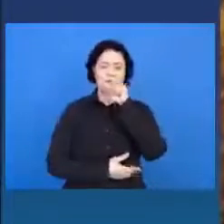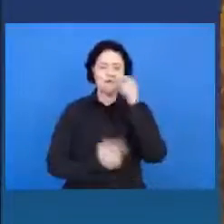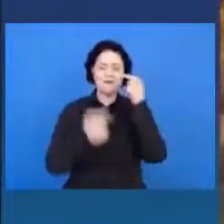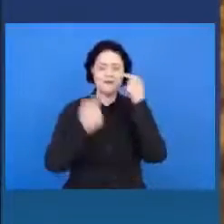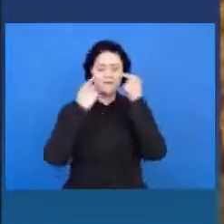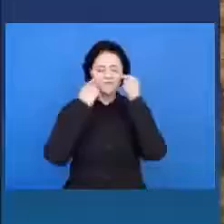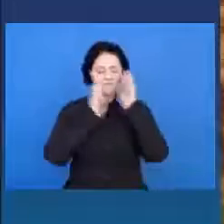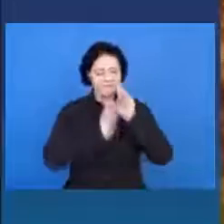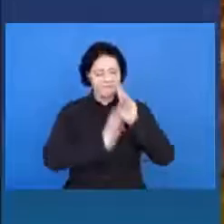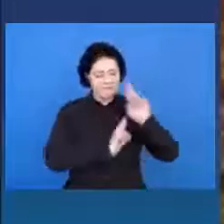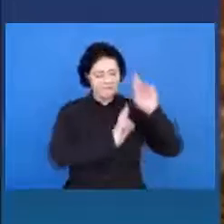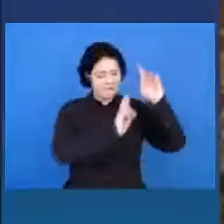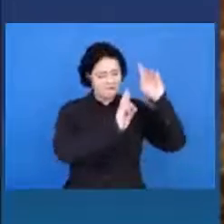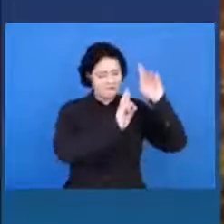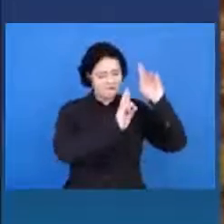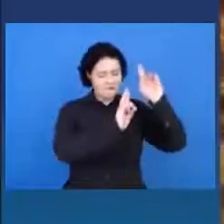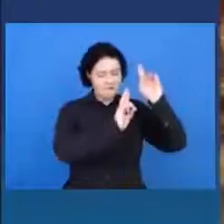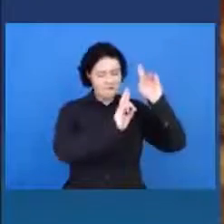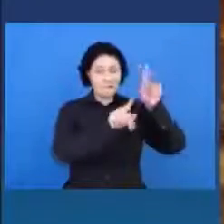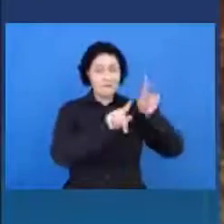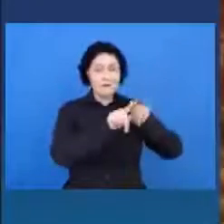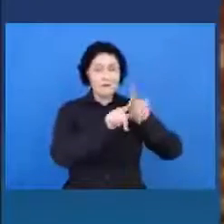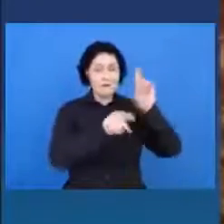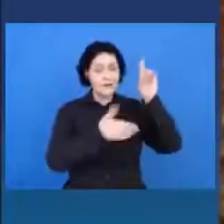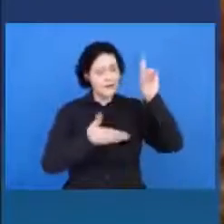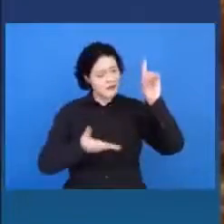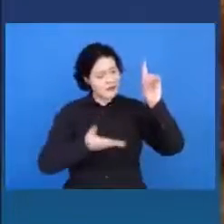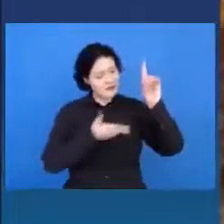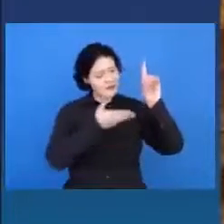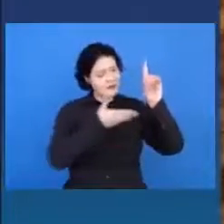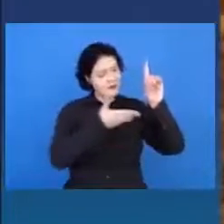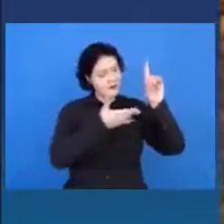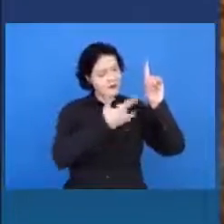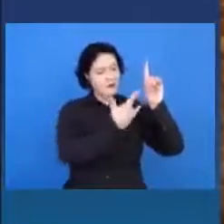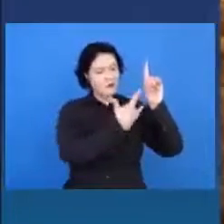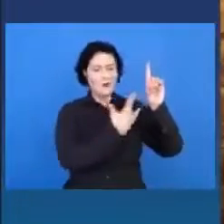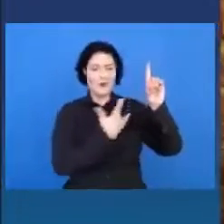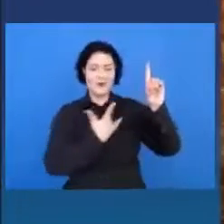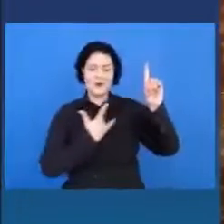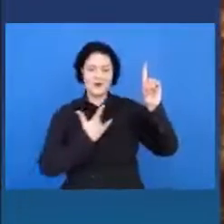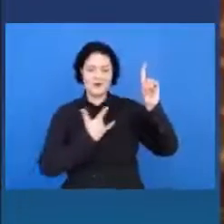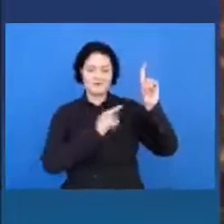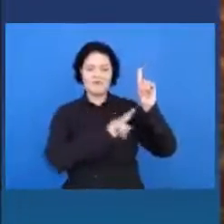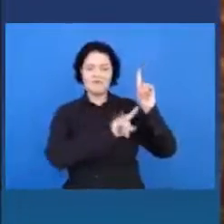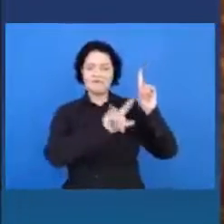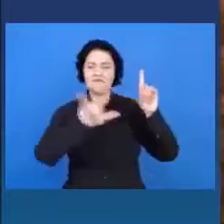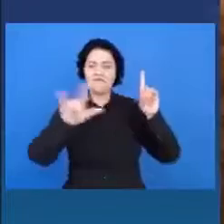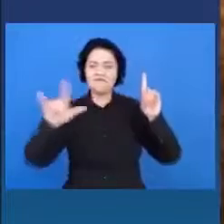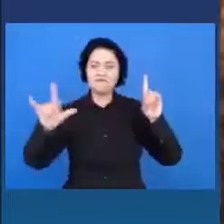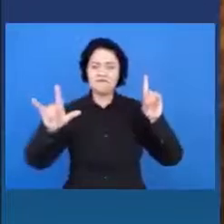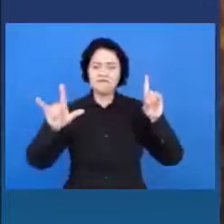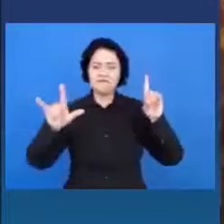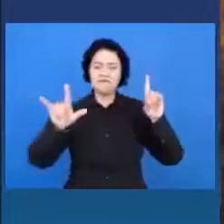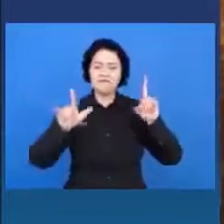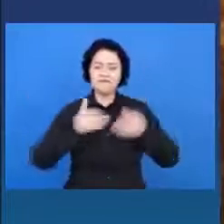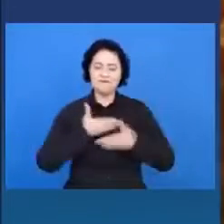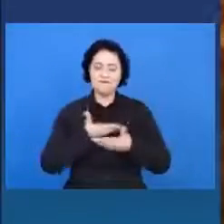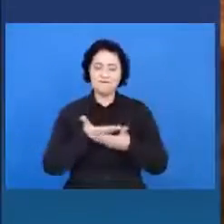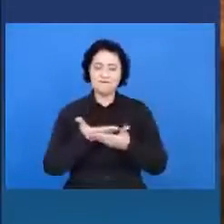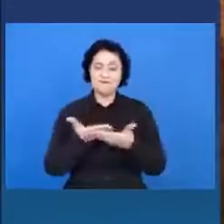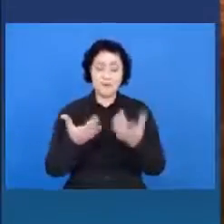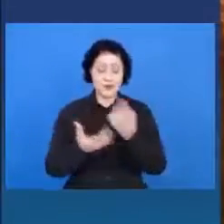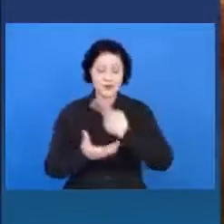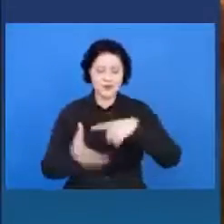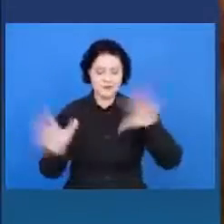esperança I really que nos ama muito e se estenderá até nós o seu amor e